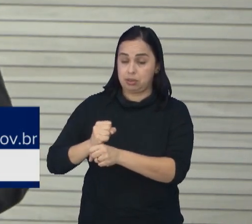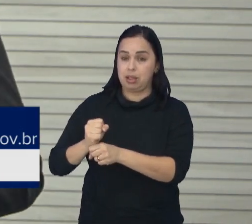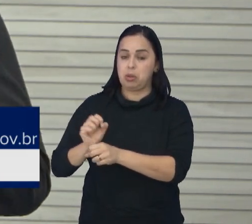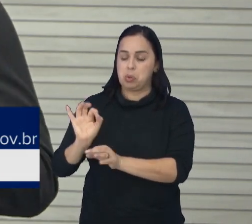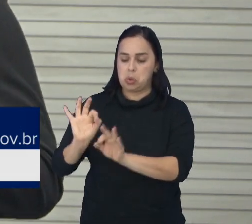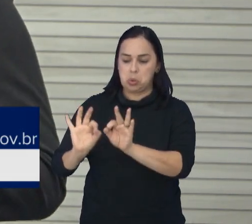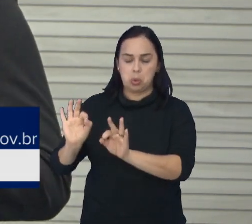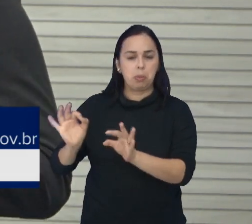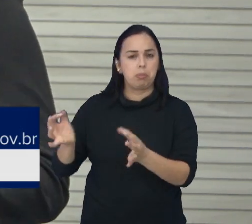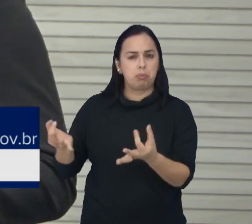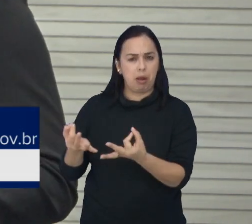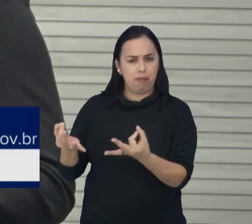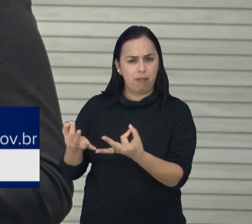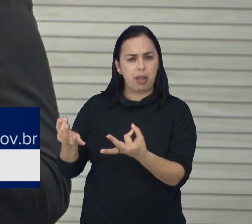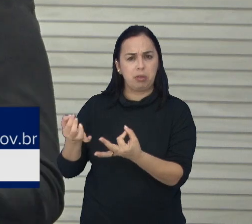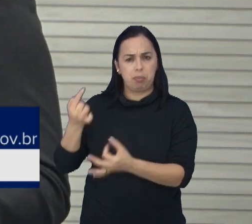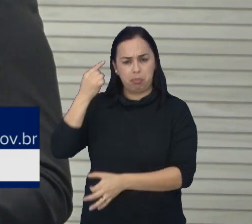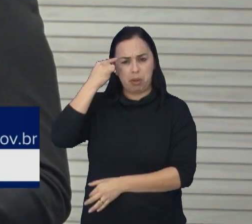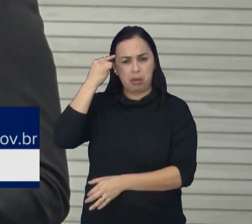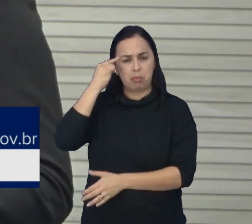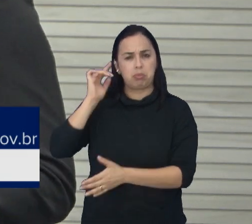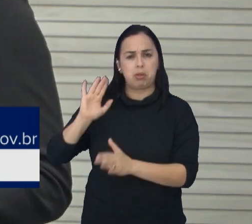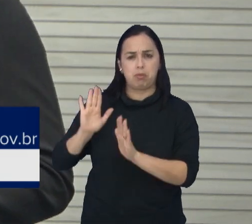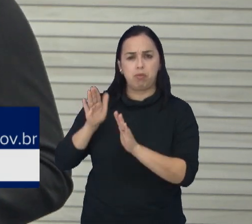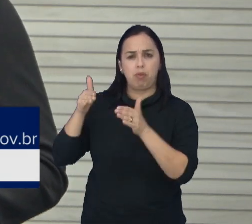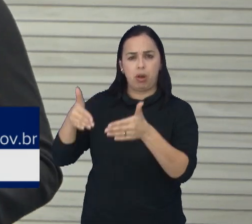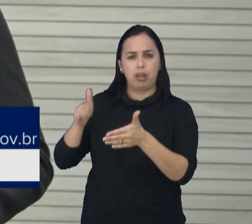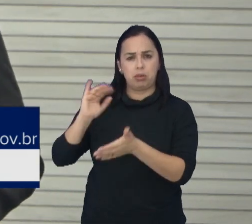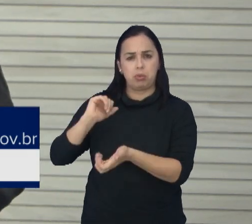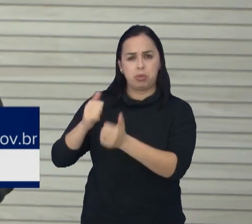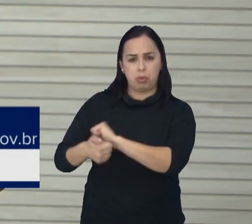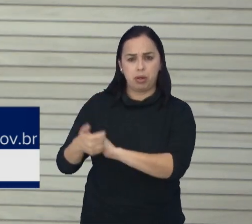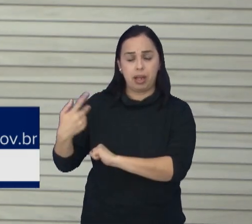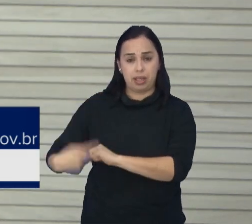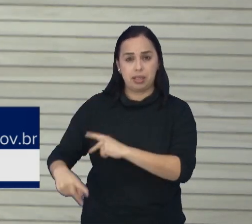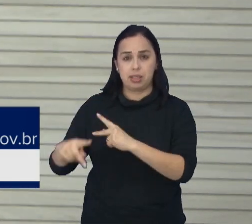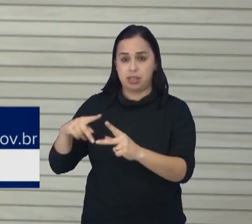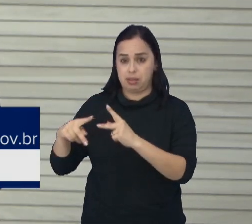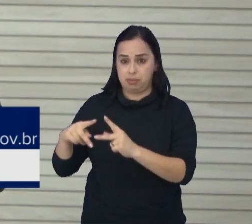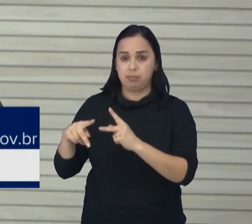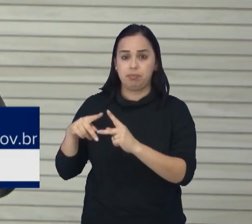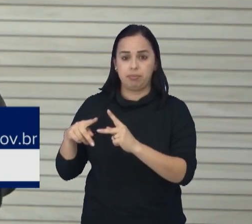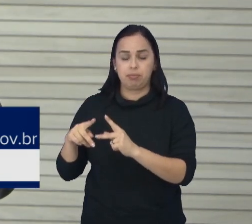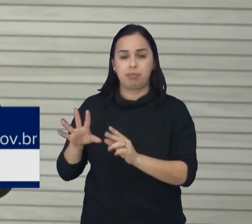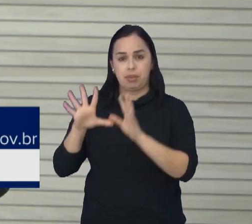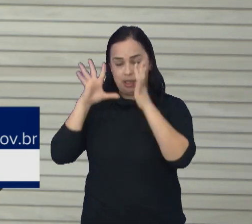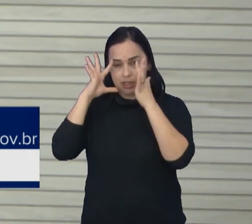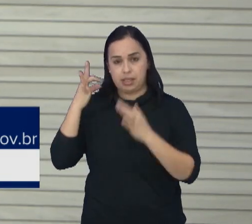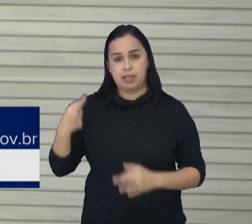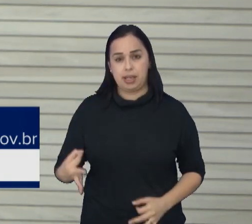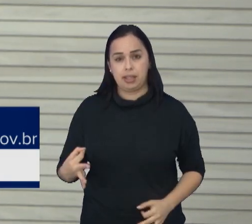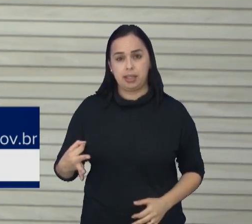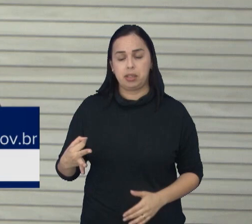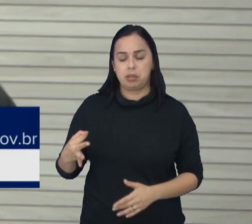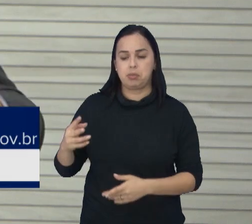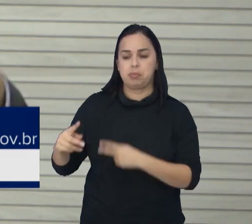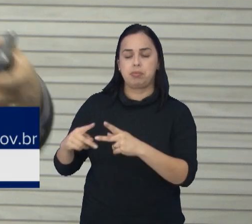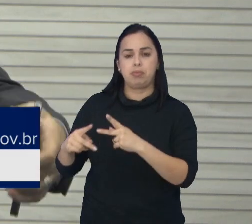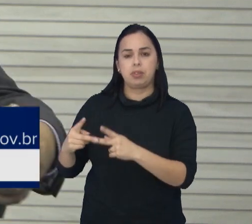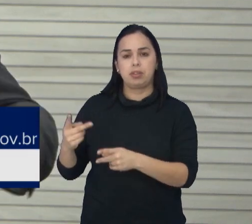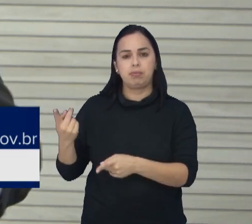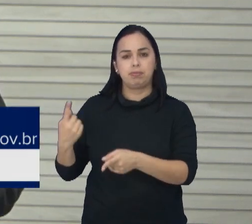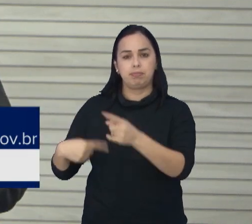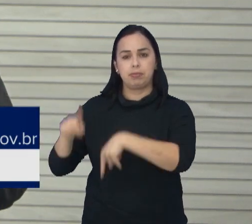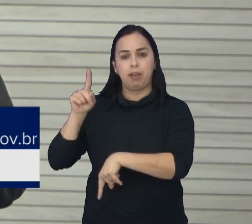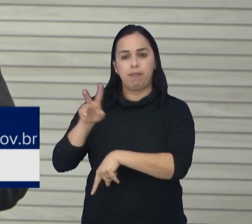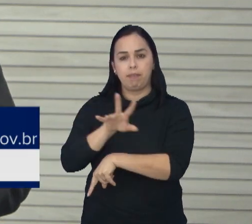elaborado, muito bem pensado para o esporte da nossa cidade. E com certeza São José dos Campos cada vez